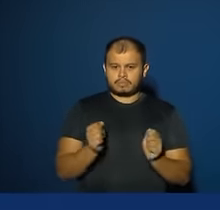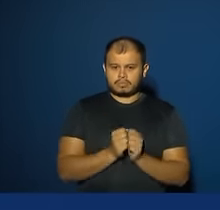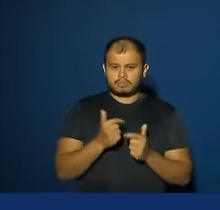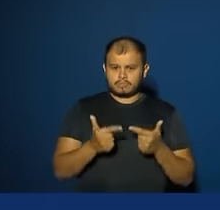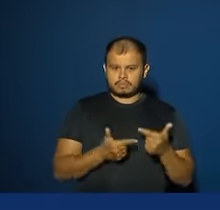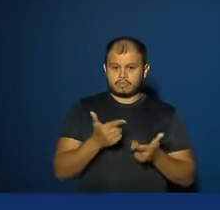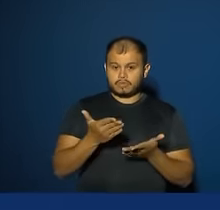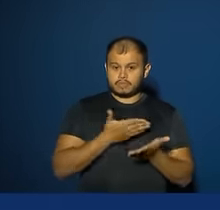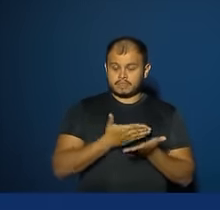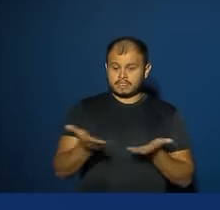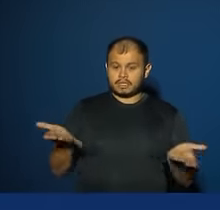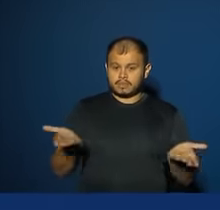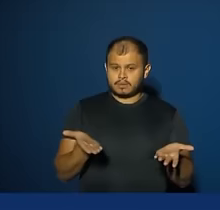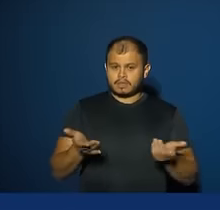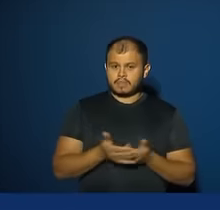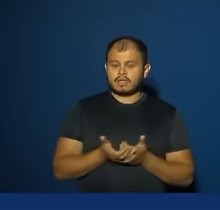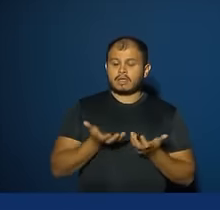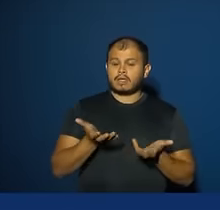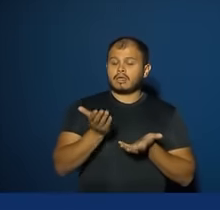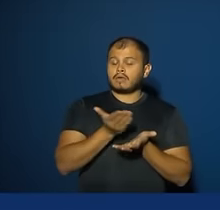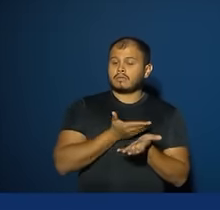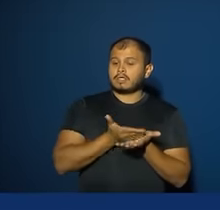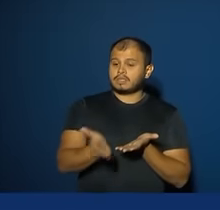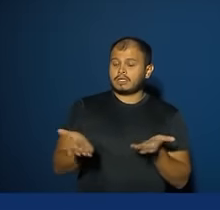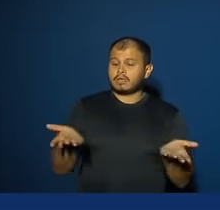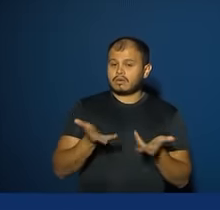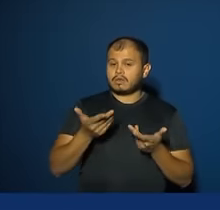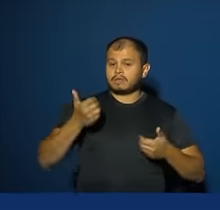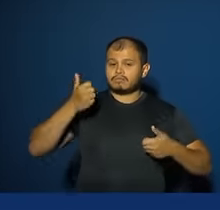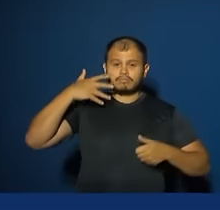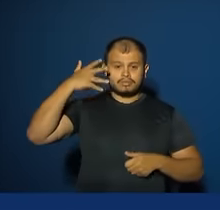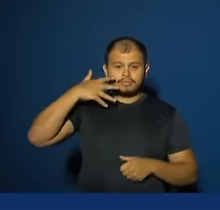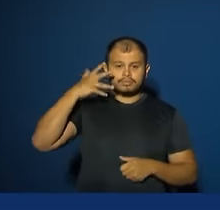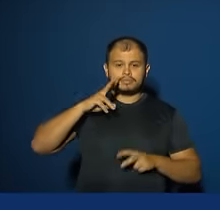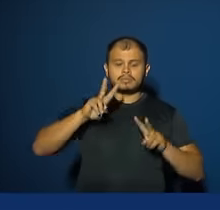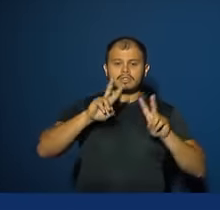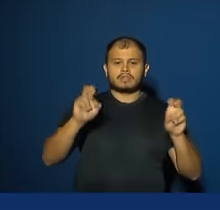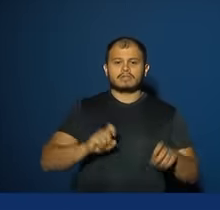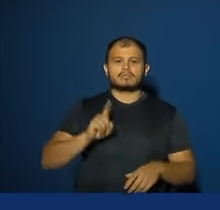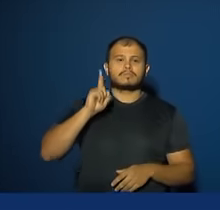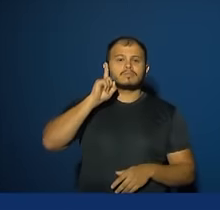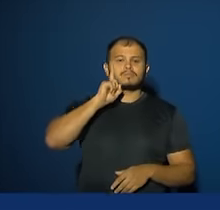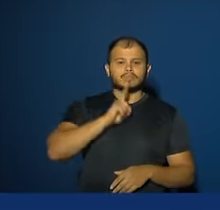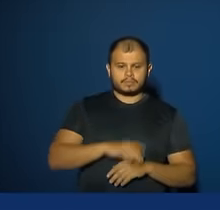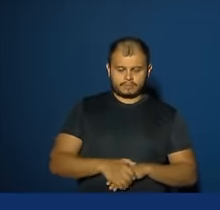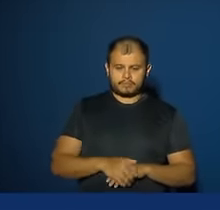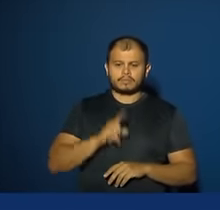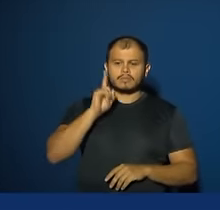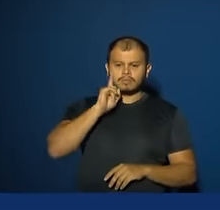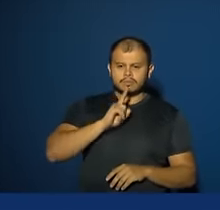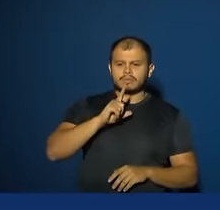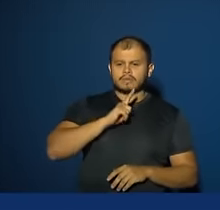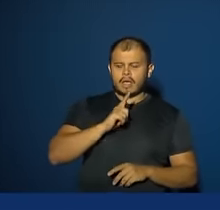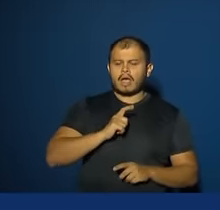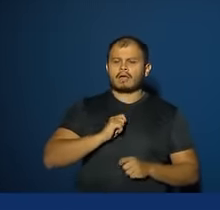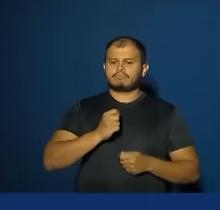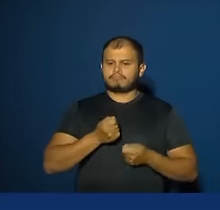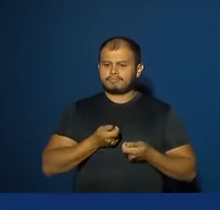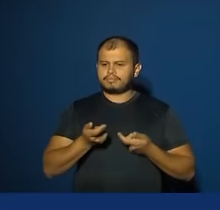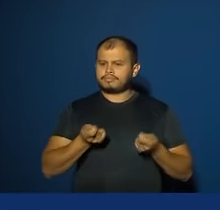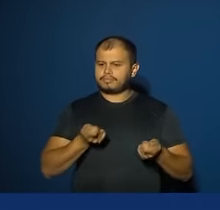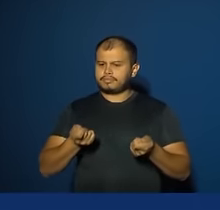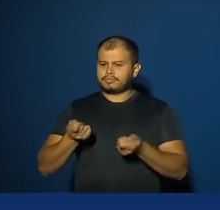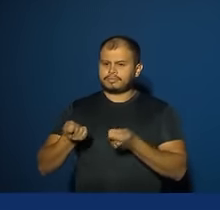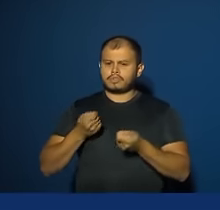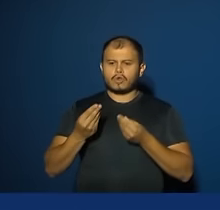vamos começar nosso painel. Queria começar com Estados Unidos. Né? Estados Unidos tem ditado o comportamento do mercado.